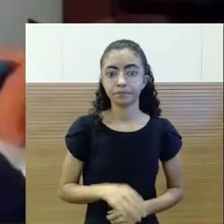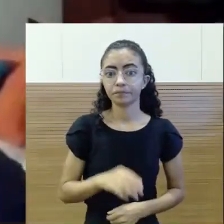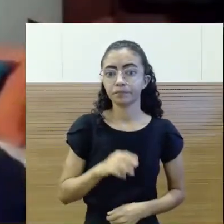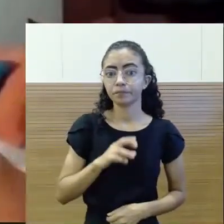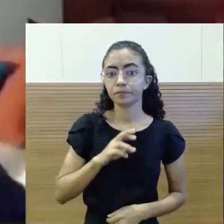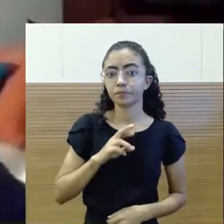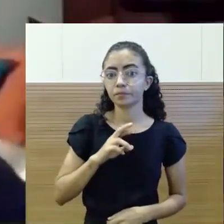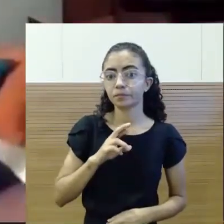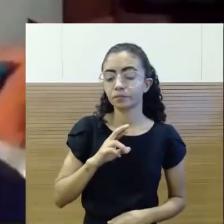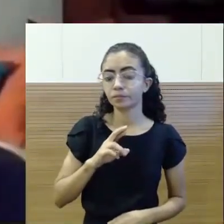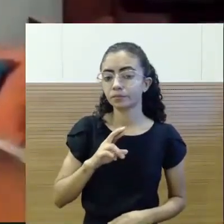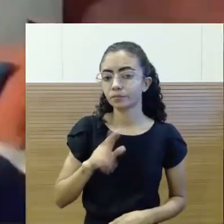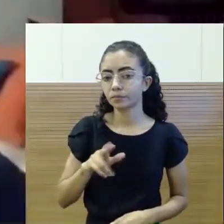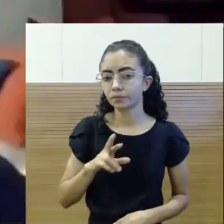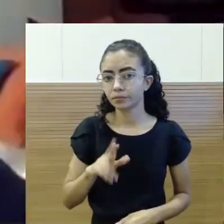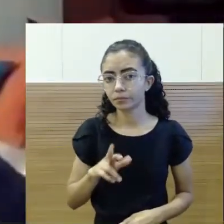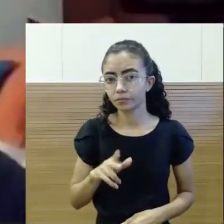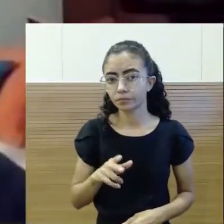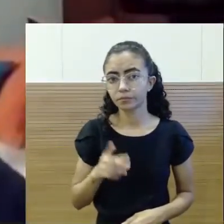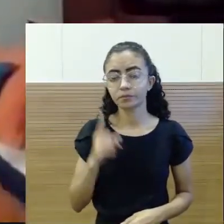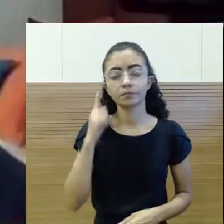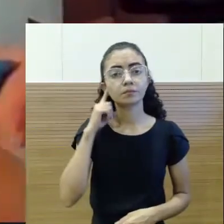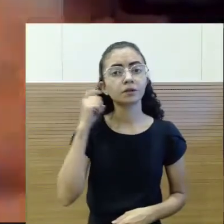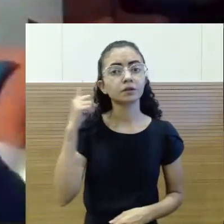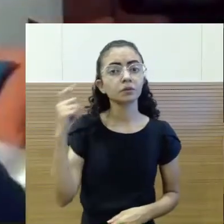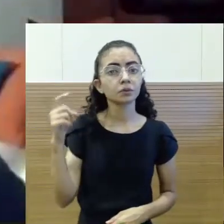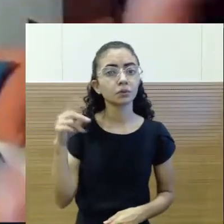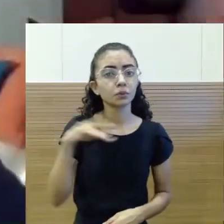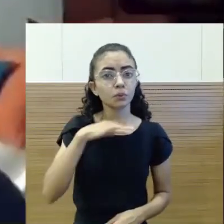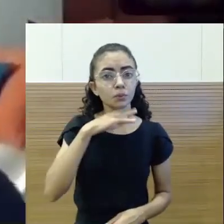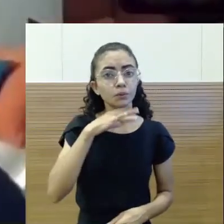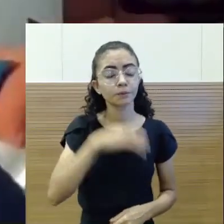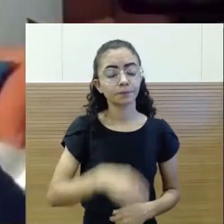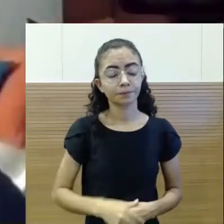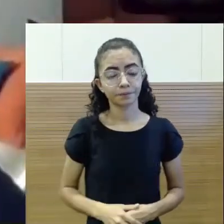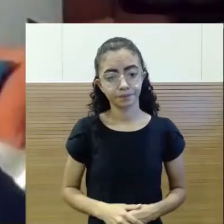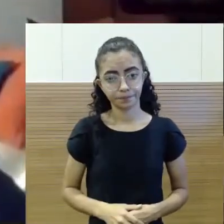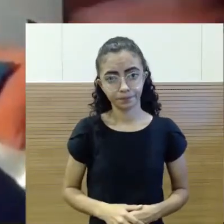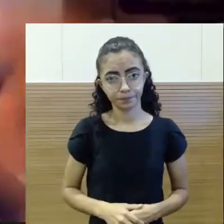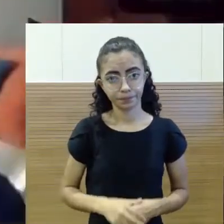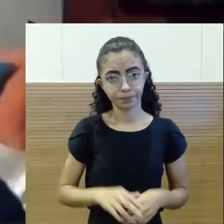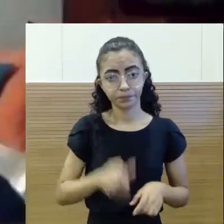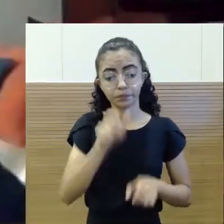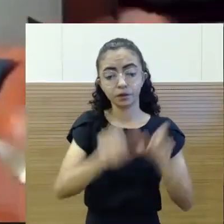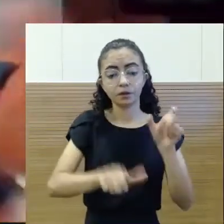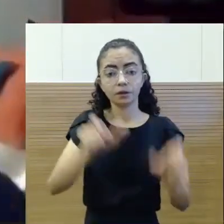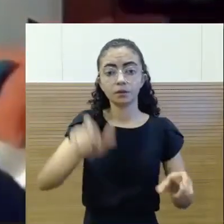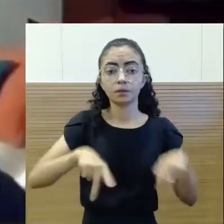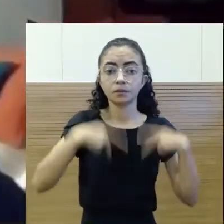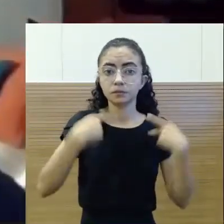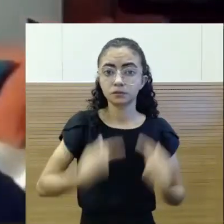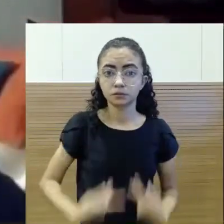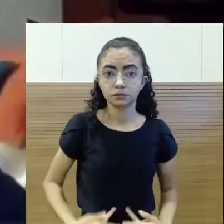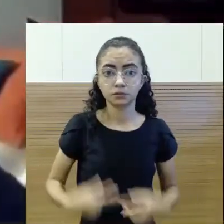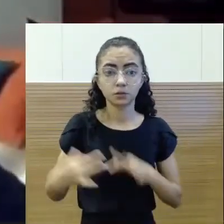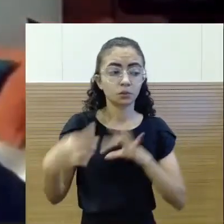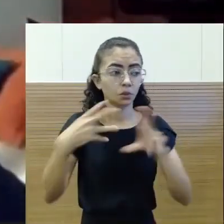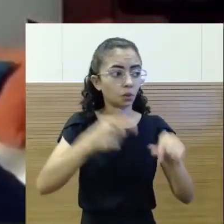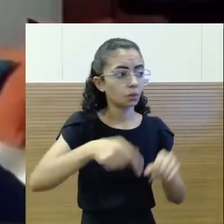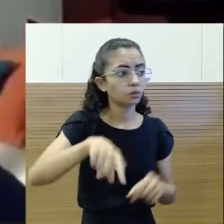É leguminosas, cereais, são raízes, são todos. O ser humano é omnívoro, né? Precisa de todos esses